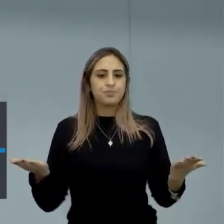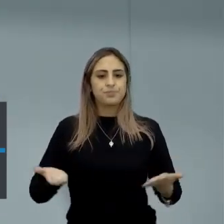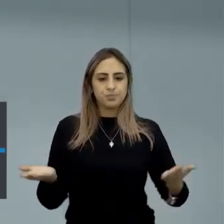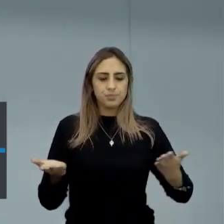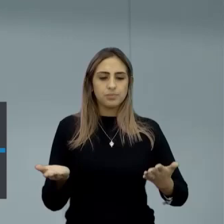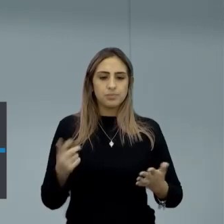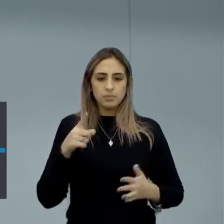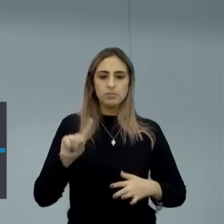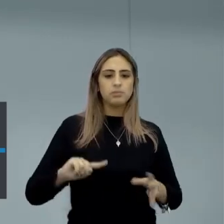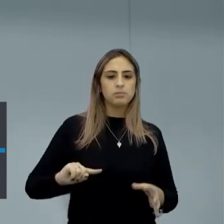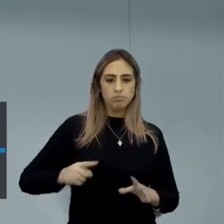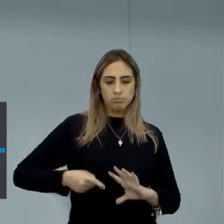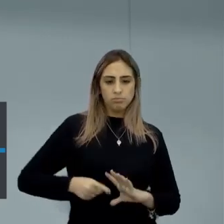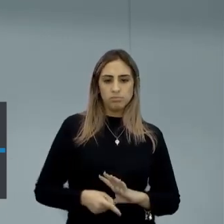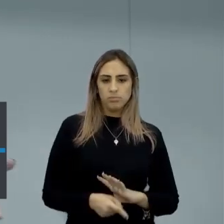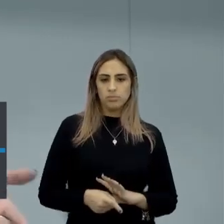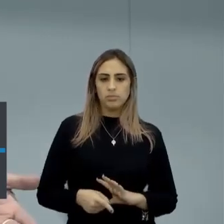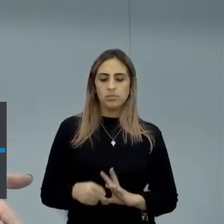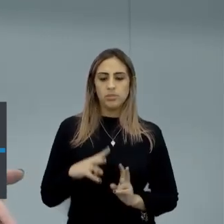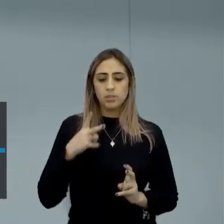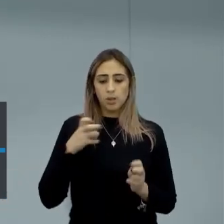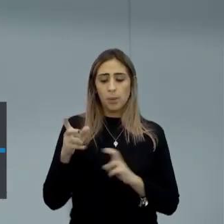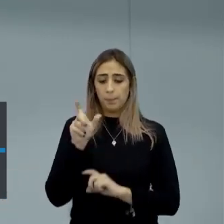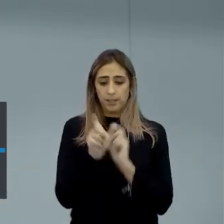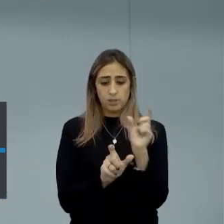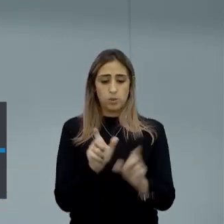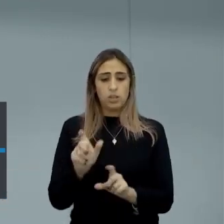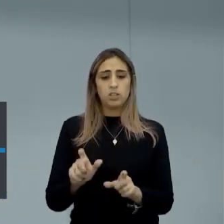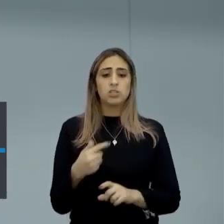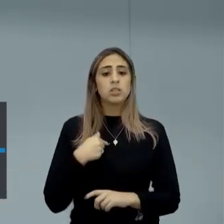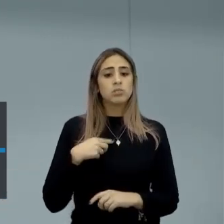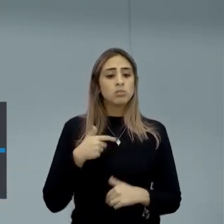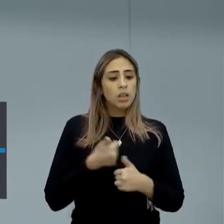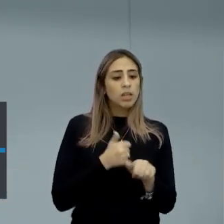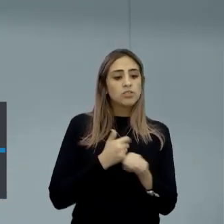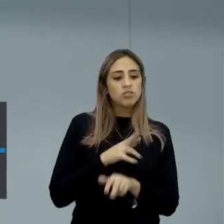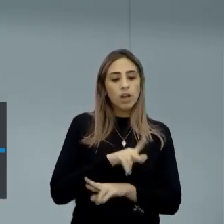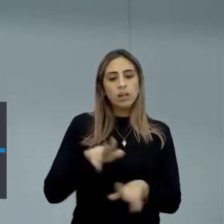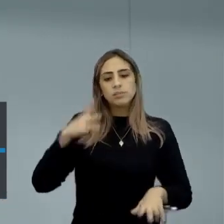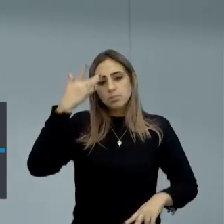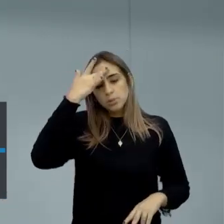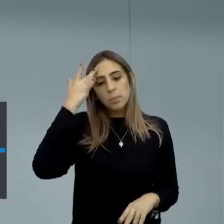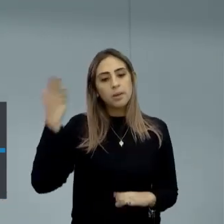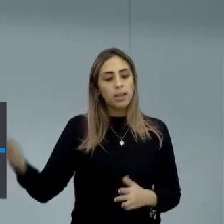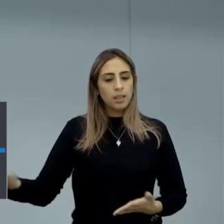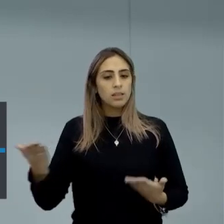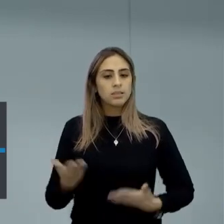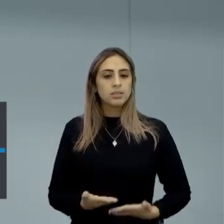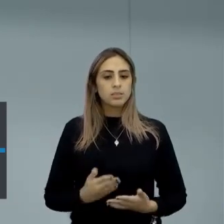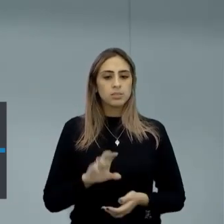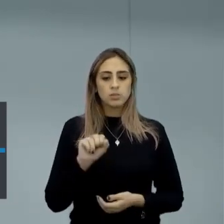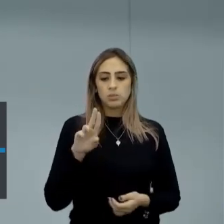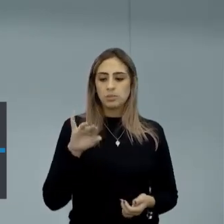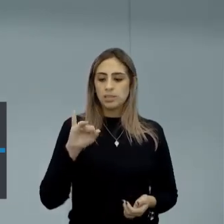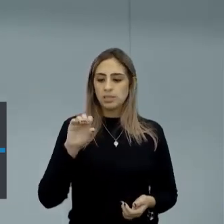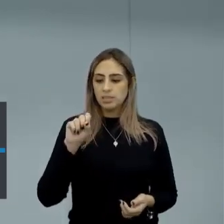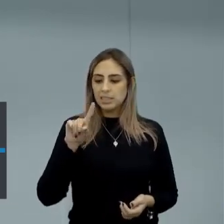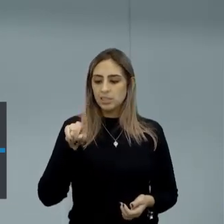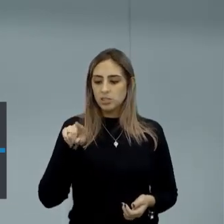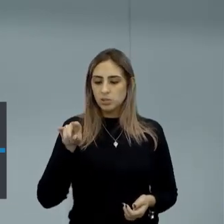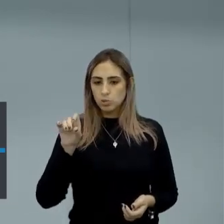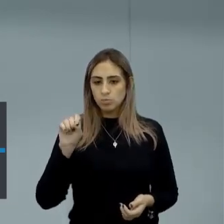eu agora, com esse aprofundamento de construção de personagem, eu tenho ido atrás de várias pessoas para trazer subsídios para que